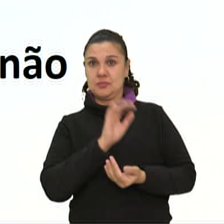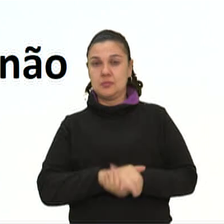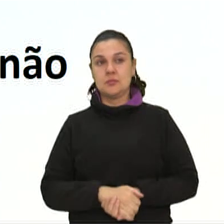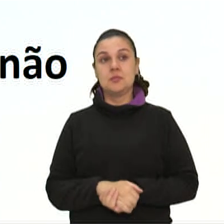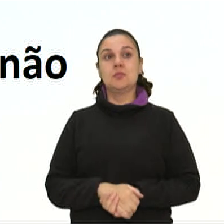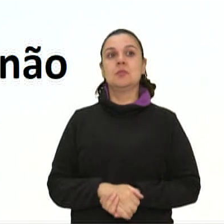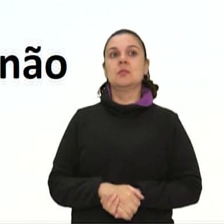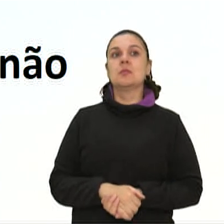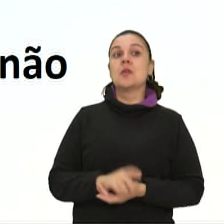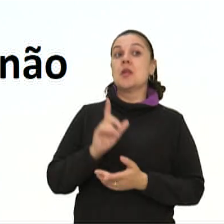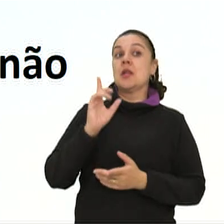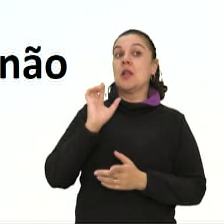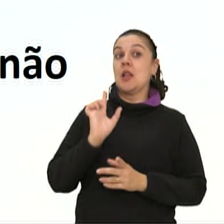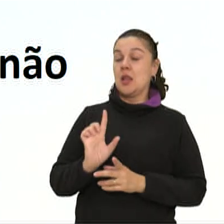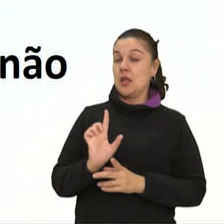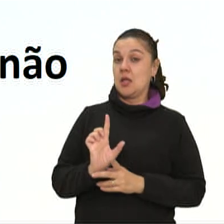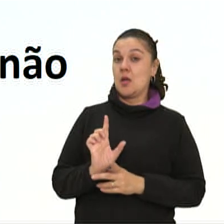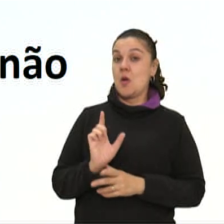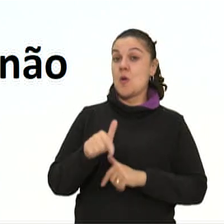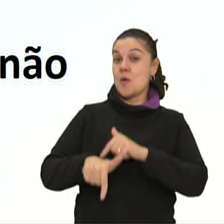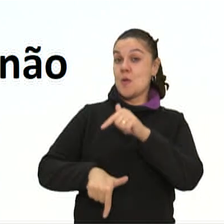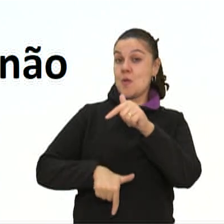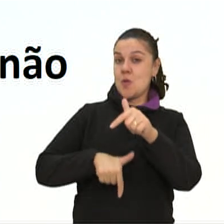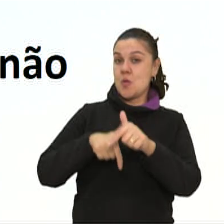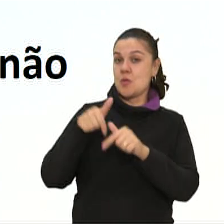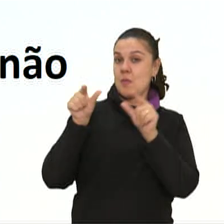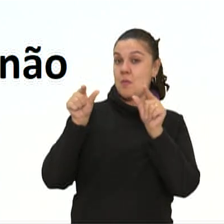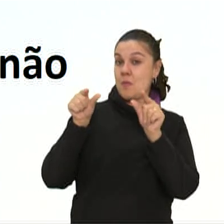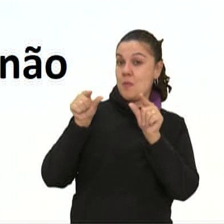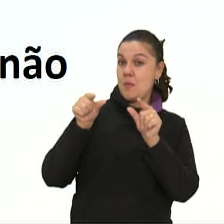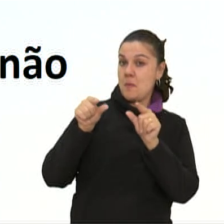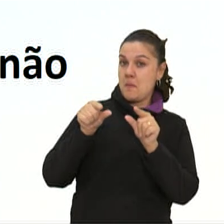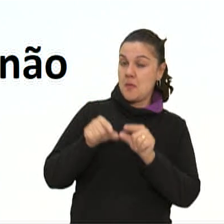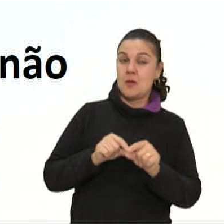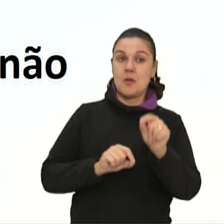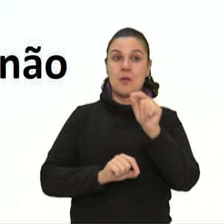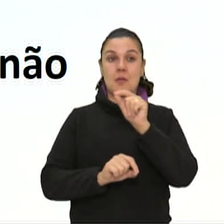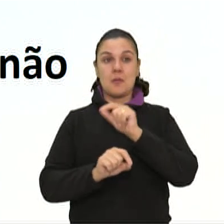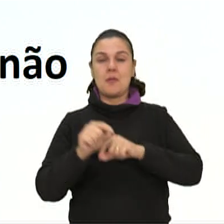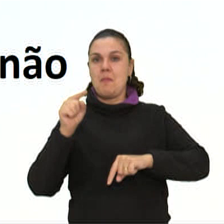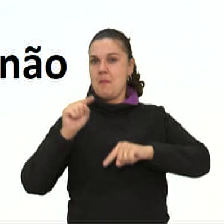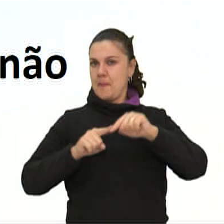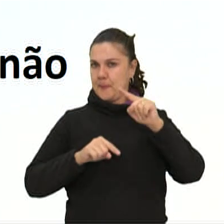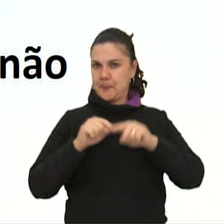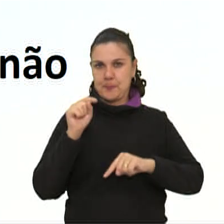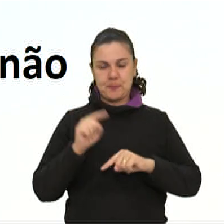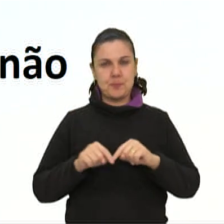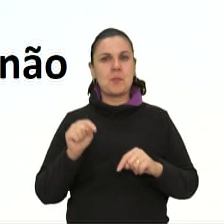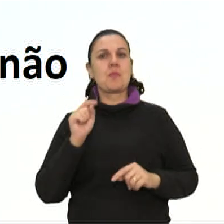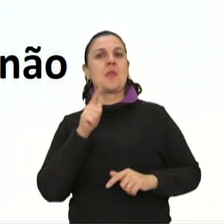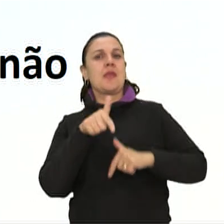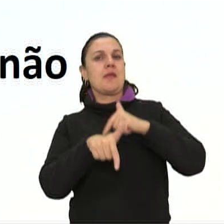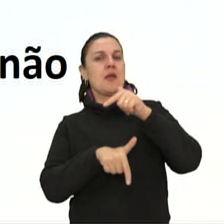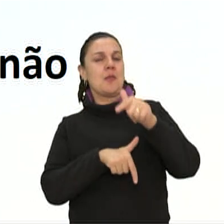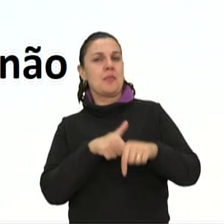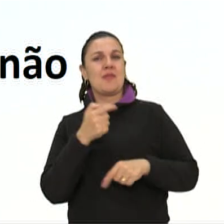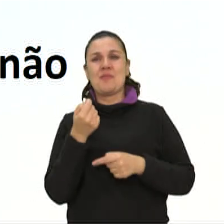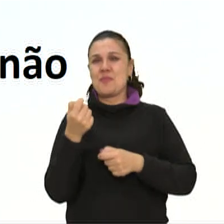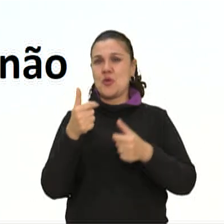E ainda, o trabalho nas minas exigia menor quantidade de equipamentos, exigia